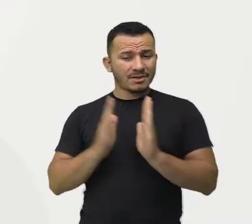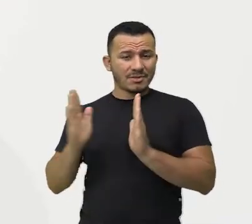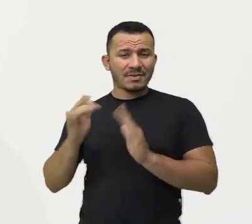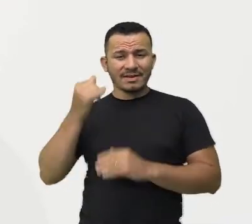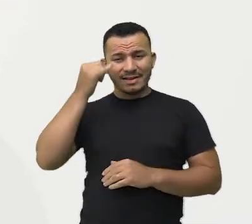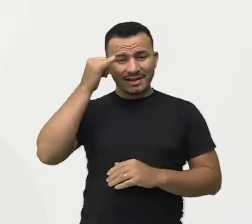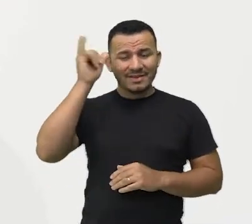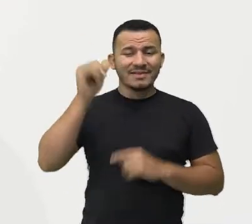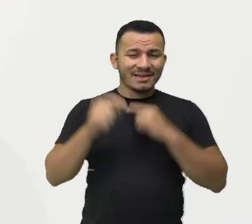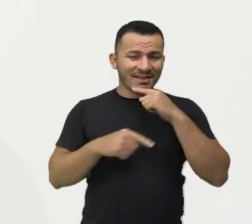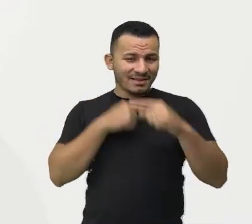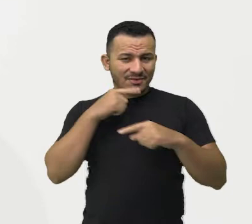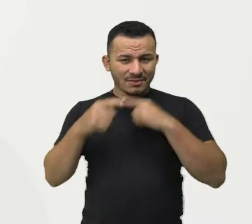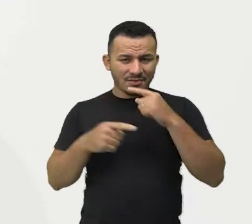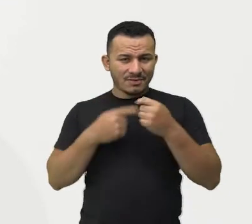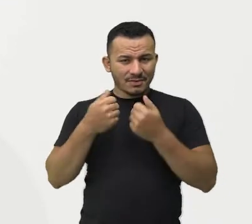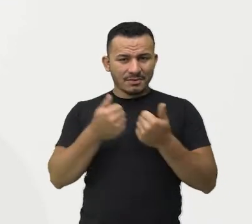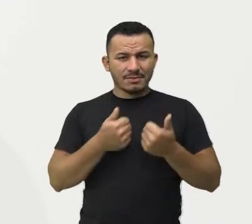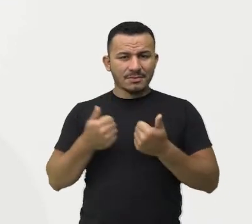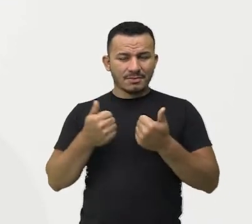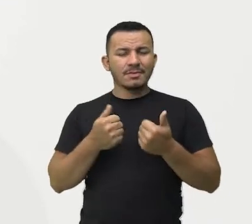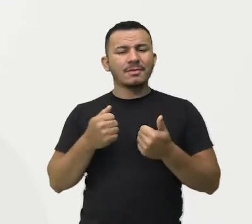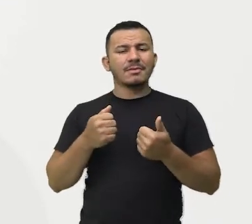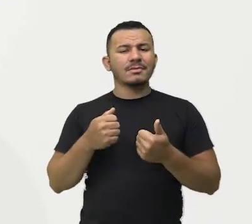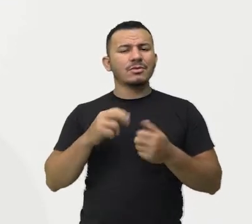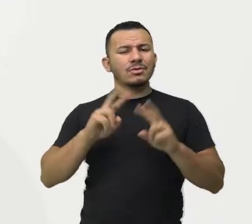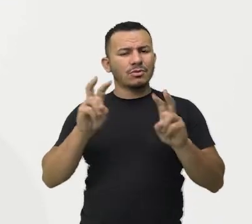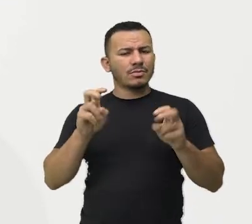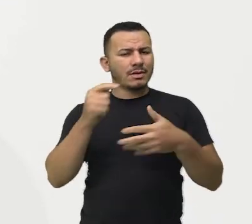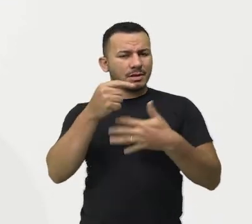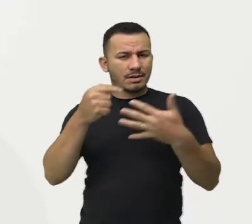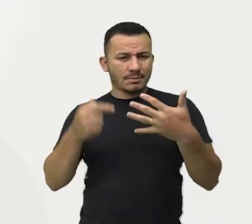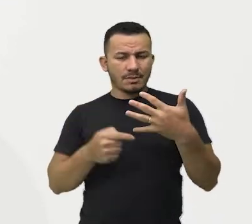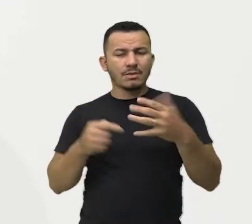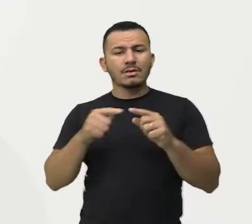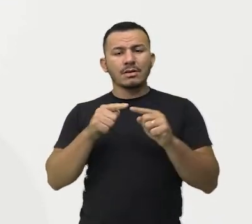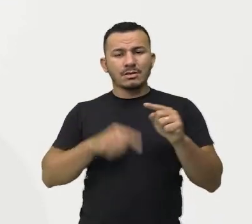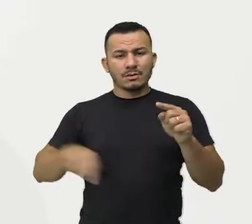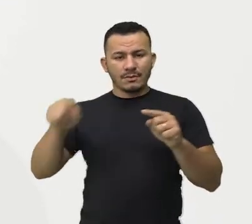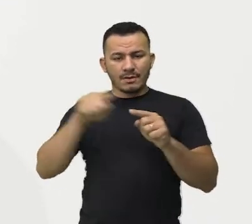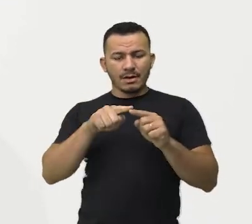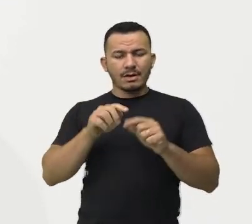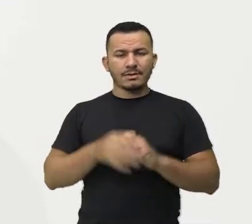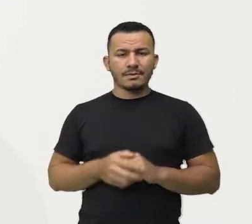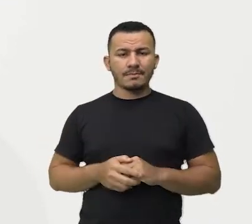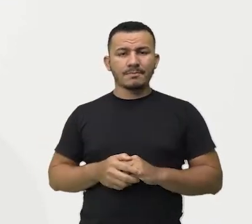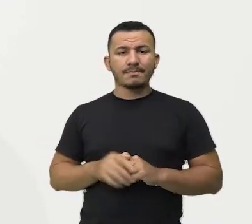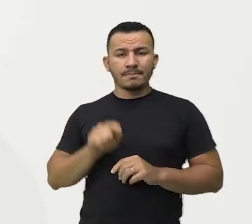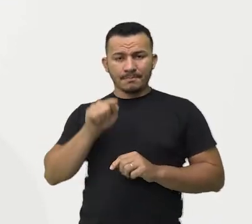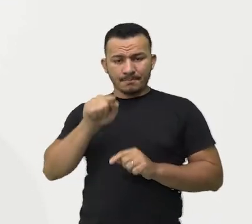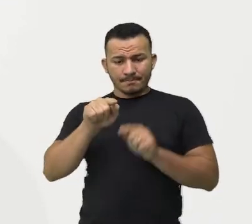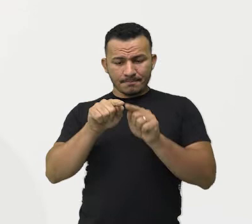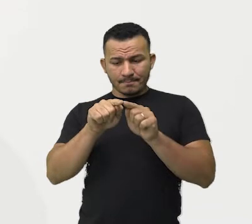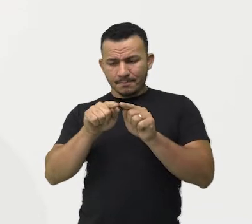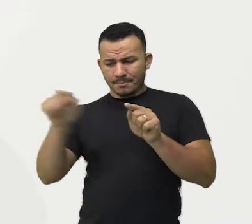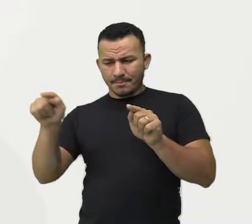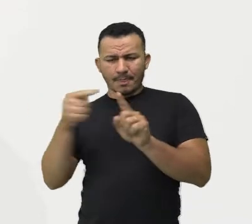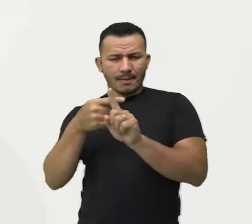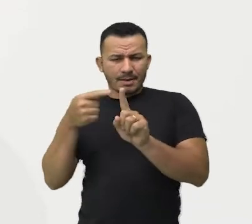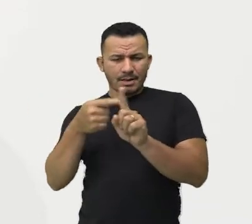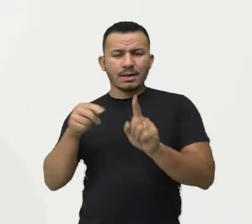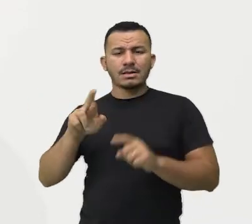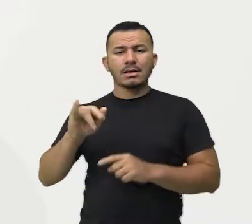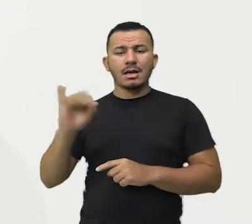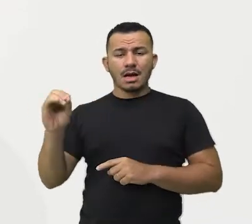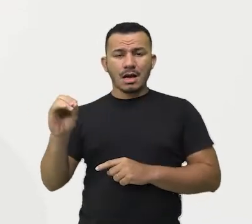fazer passo a passo, para não ficar nenhuma dúvida mais com relação aos elementos da circunferência, tá bom? E o todo,